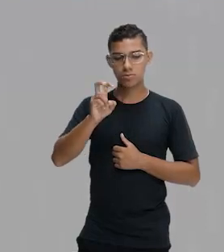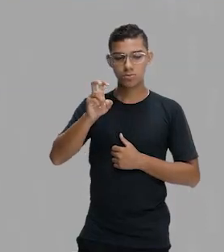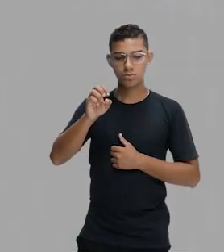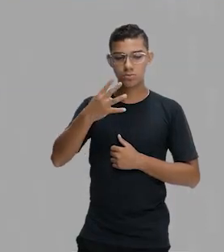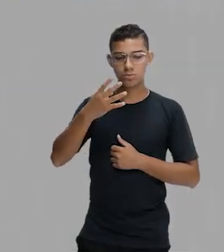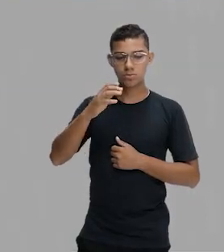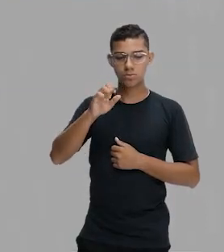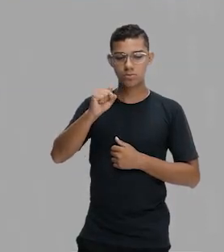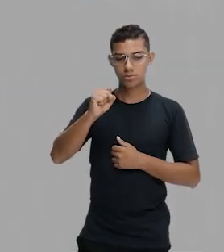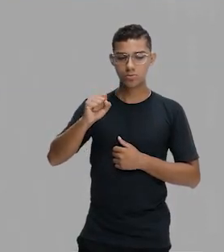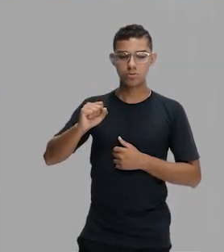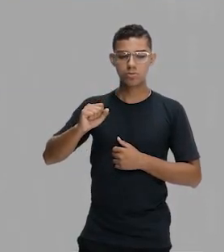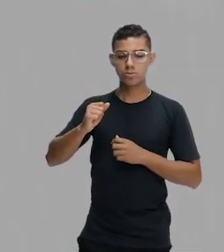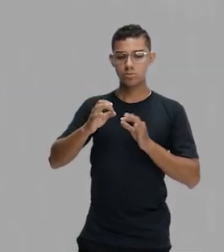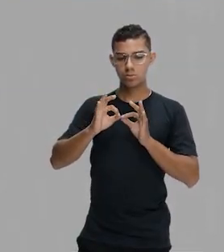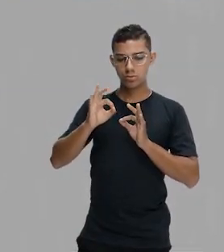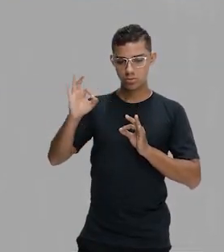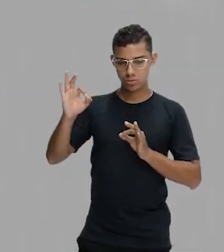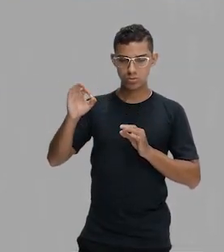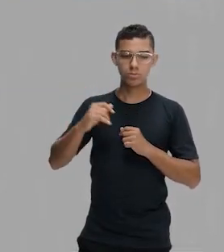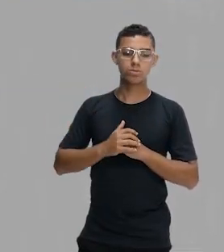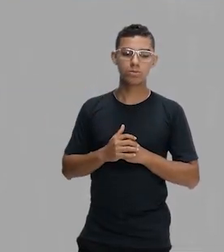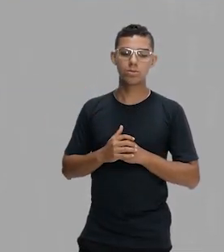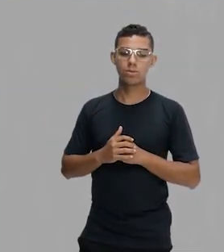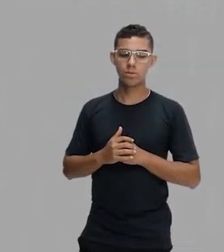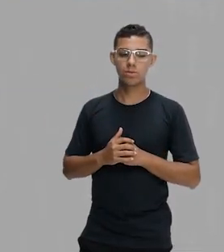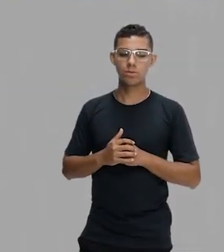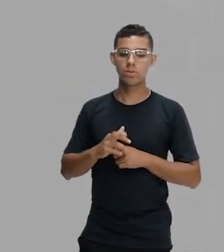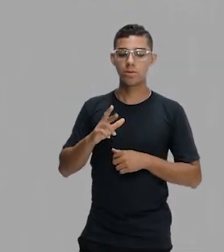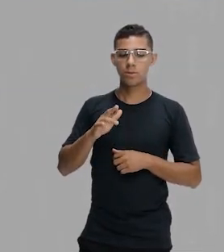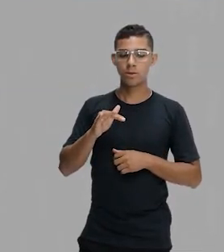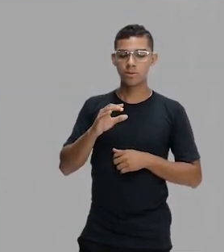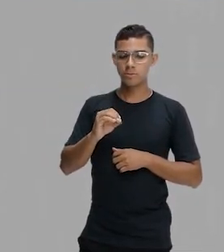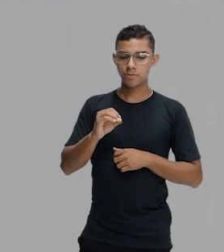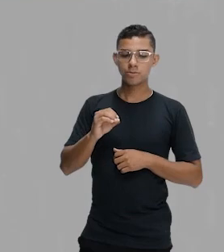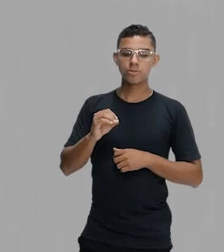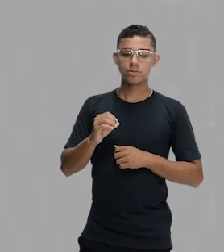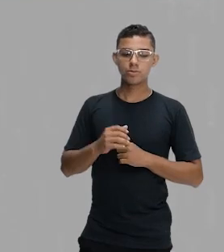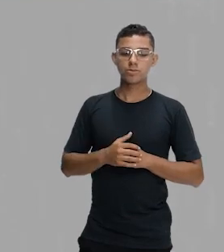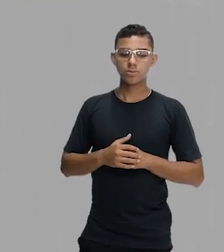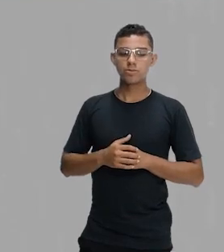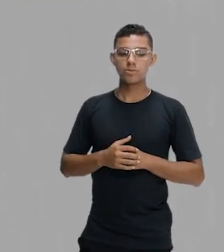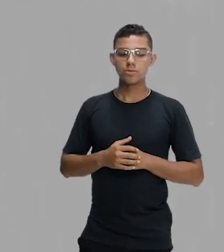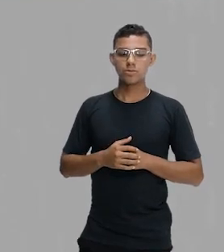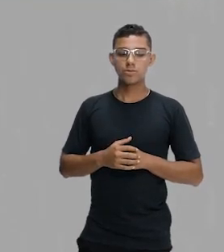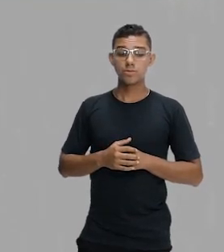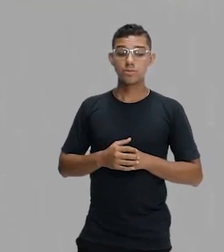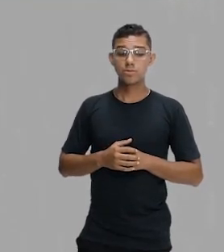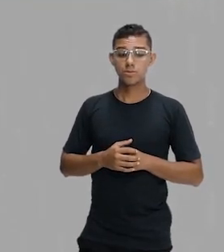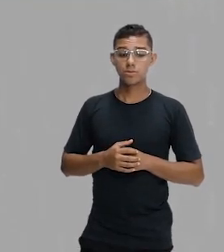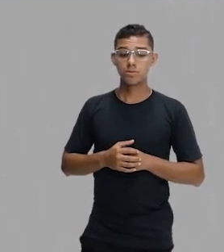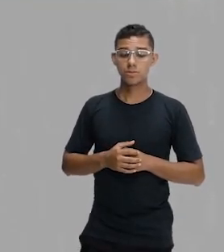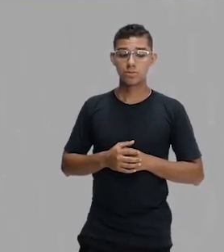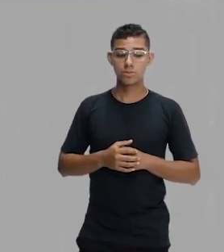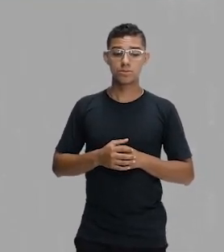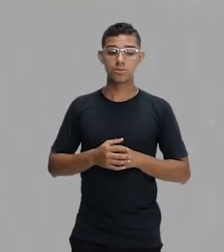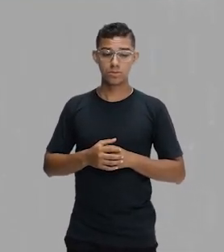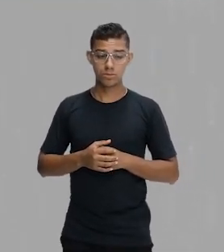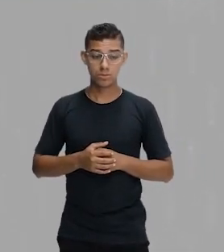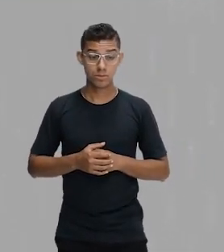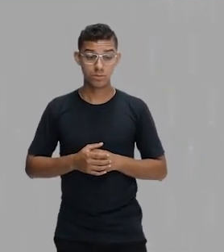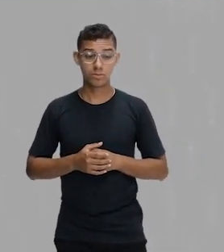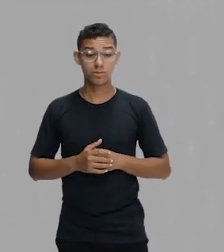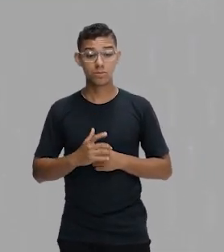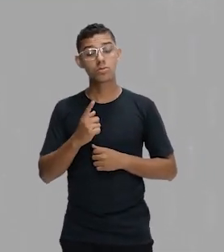6.548.000 metros. Né? Então, esse ali seria basicamente o raio da Terra, né? Ou 6.548 quilômetros. Ok? Então,